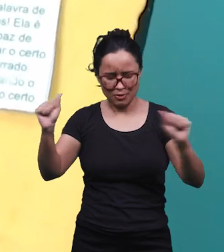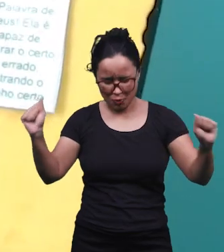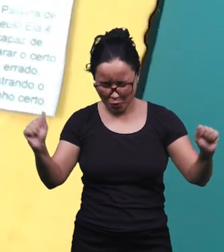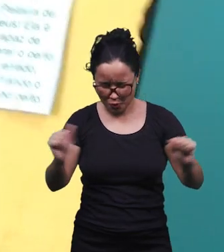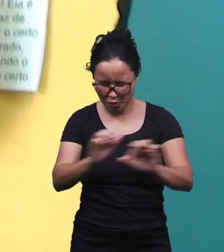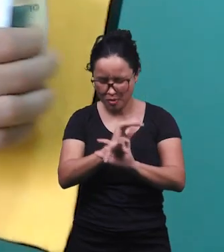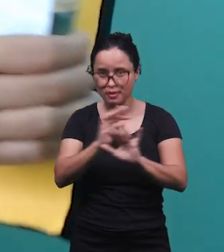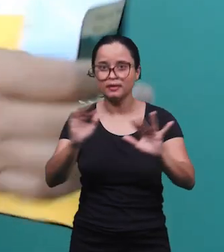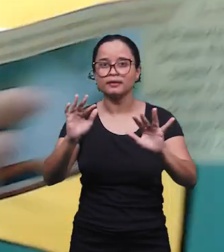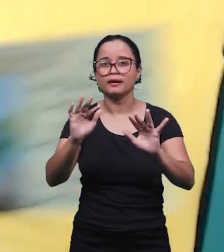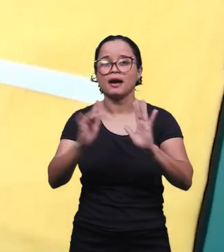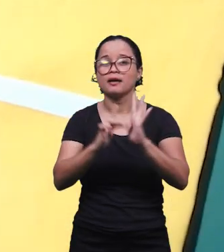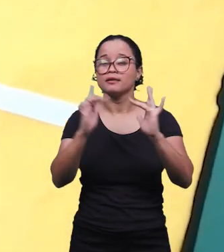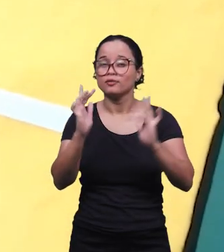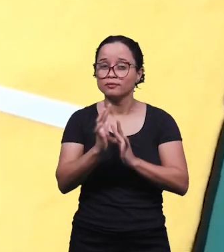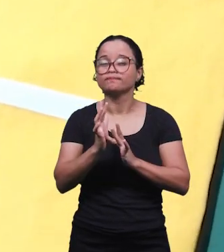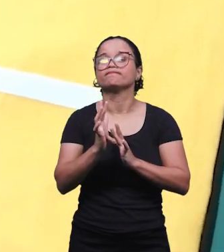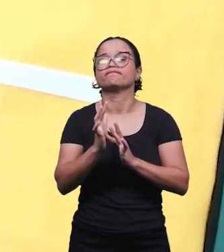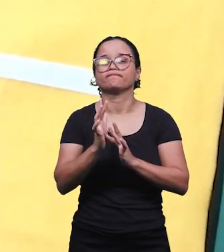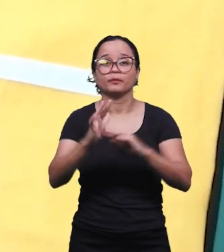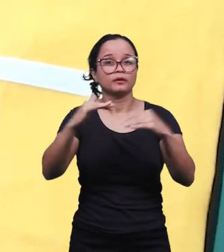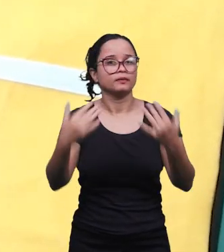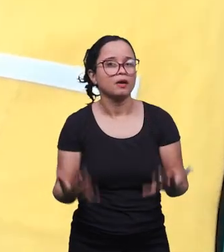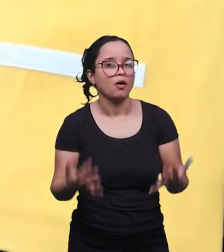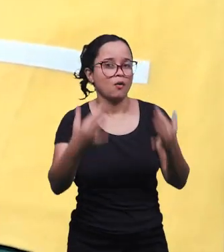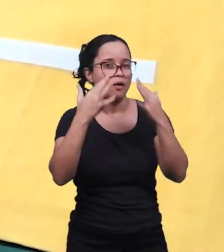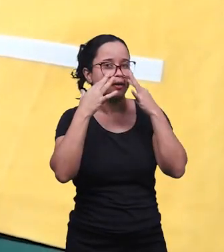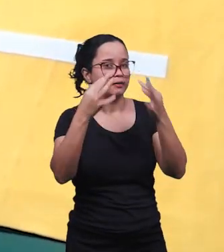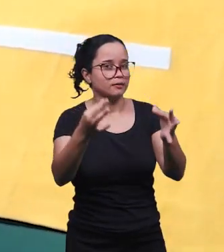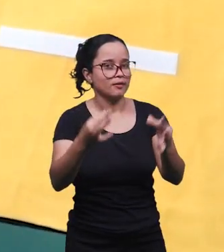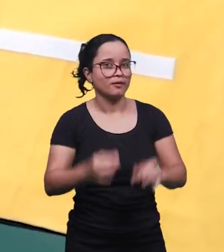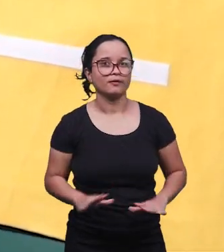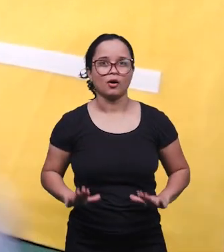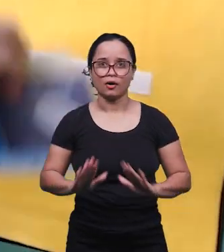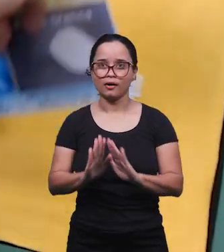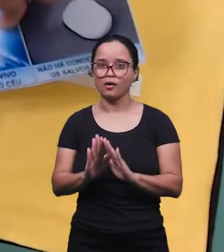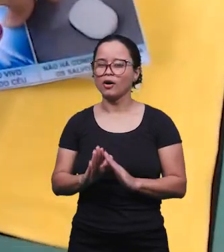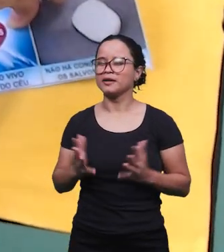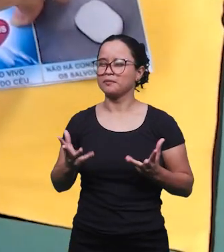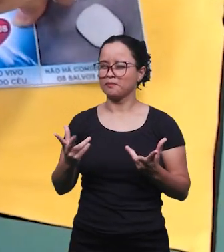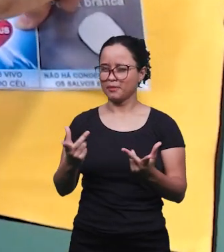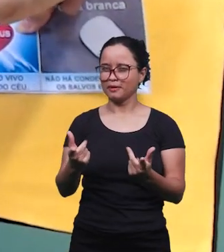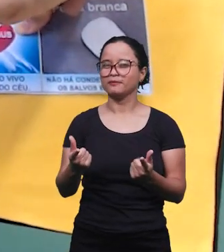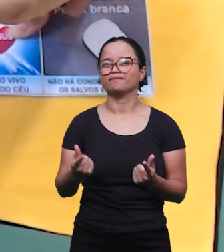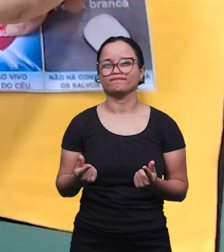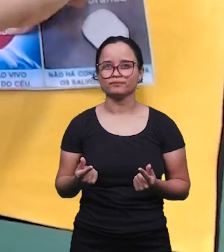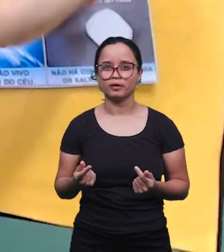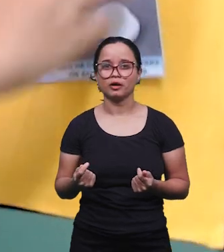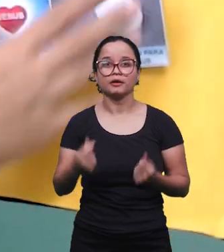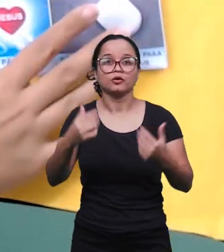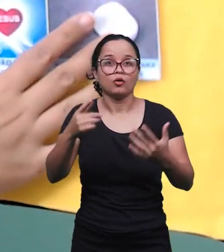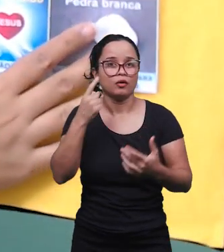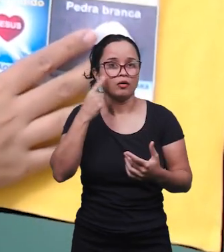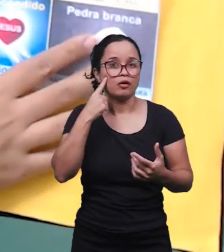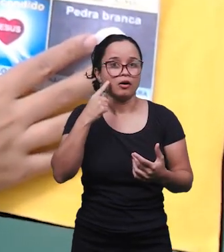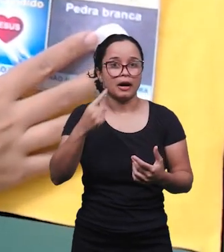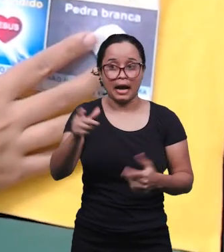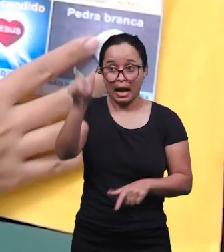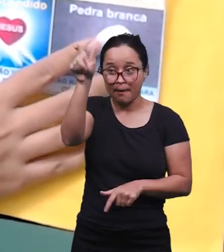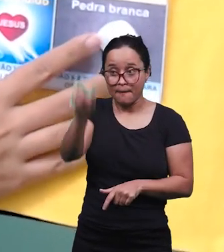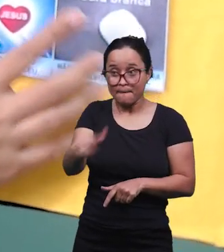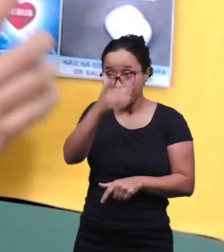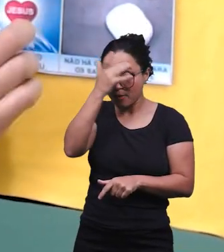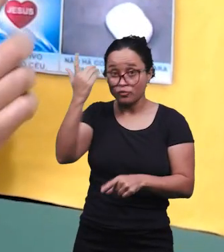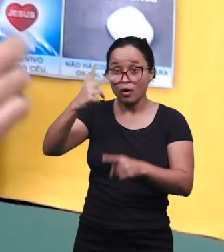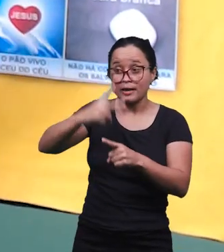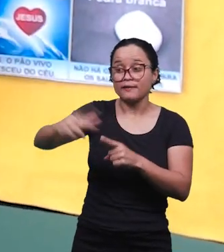eternidade. Glória a Jesus! E olha só, que palavra maravilhosa. Ao que